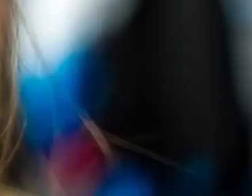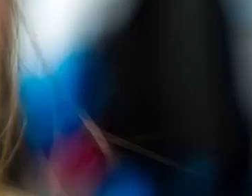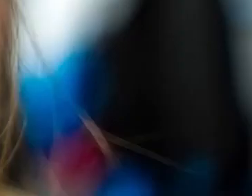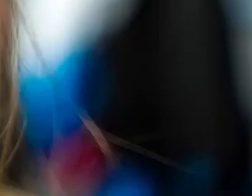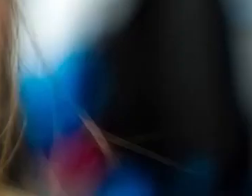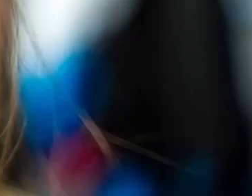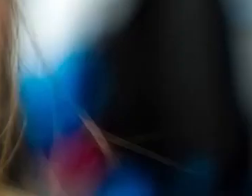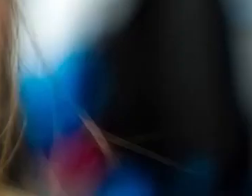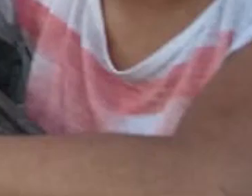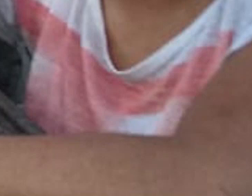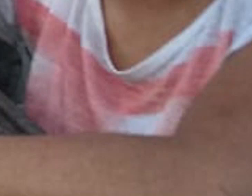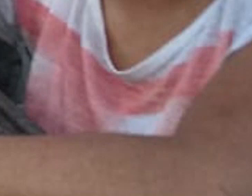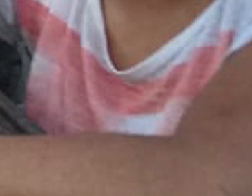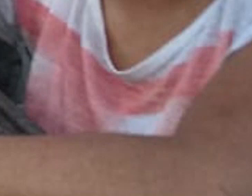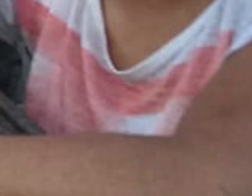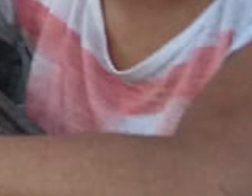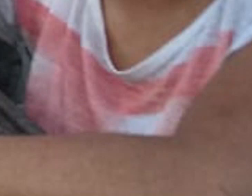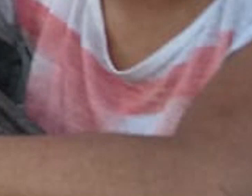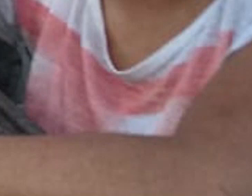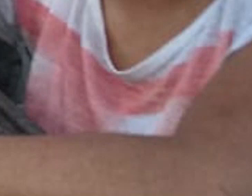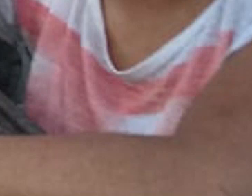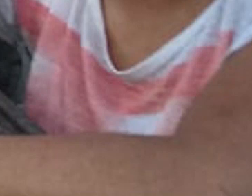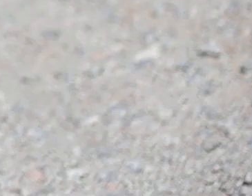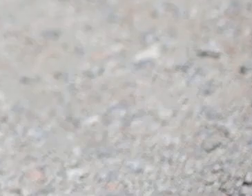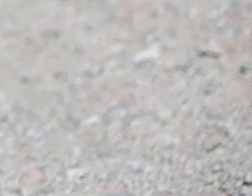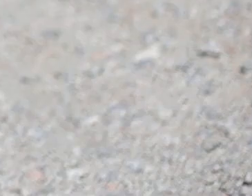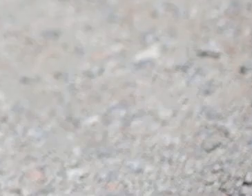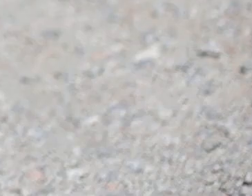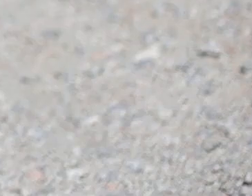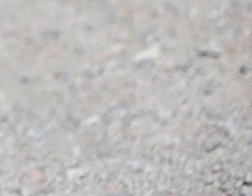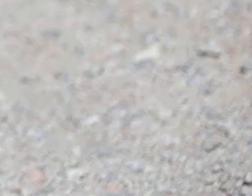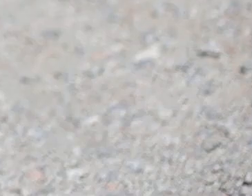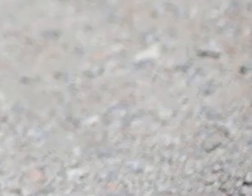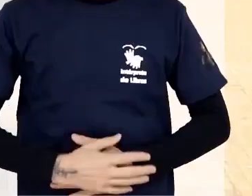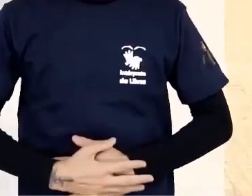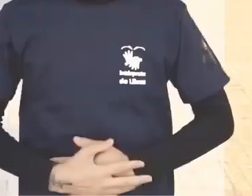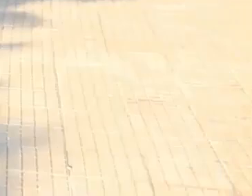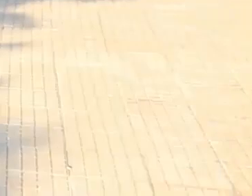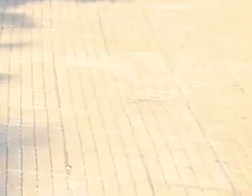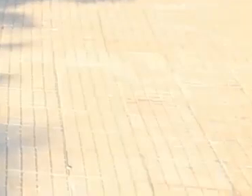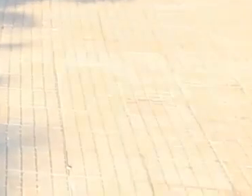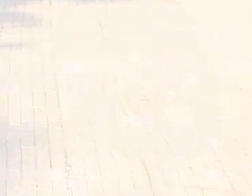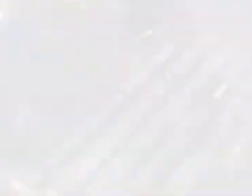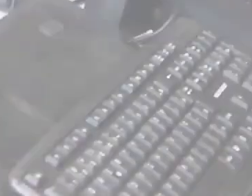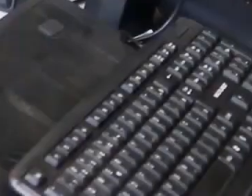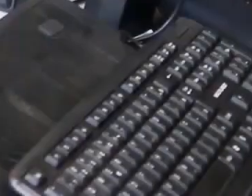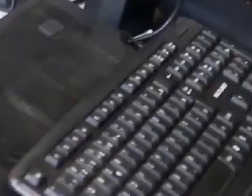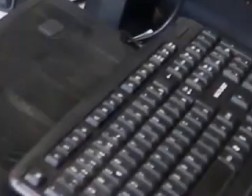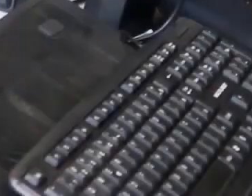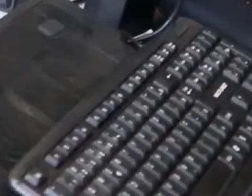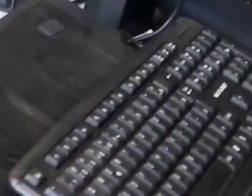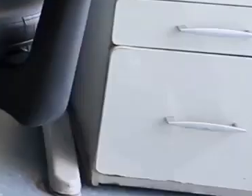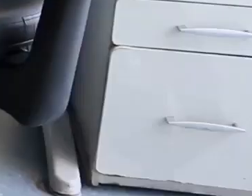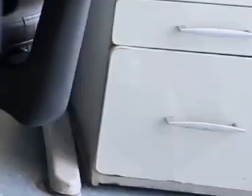toda criança com baixa estatura grave deve ser avaliada por um endocrinologista pediátrico e por uma equipe